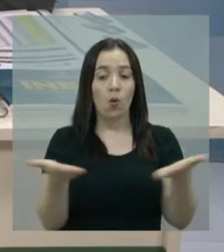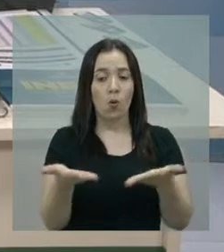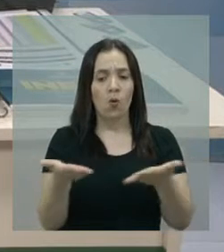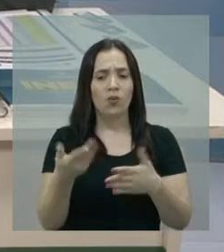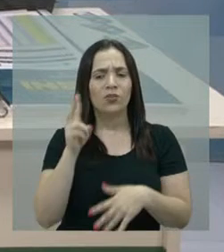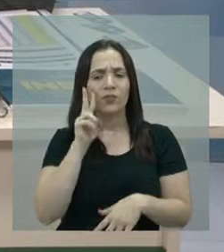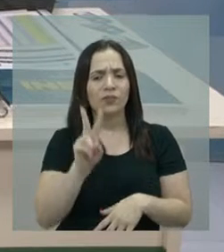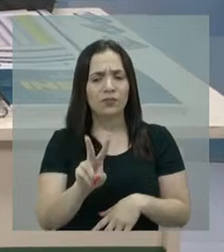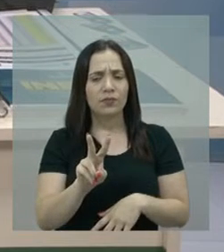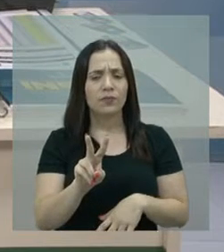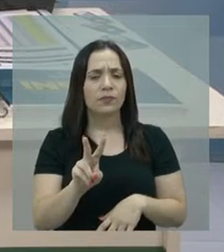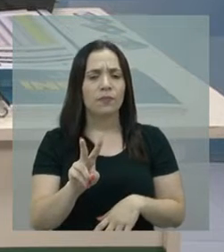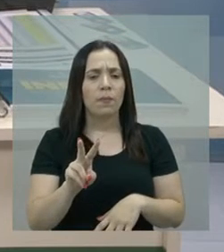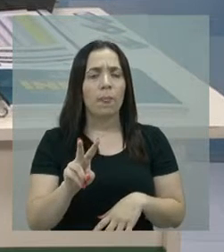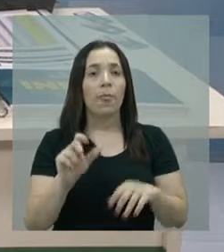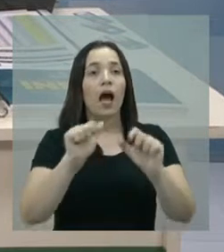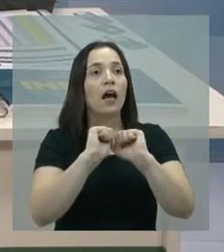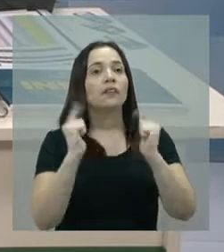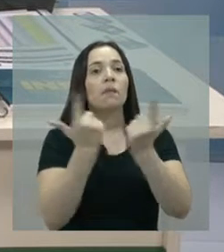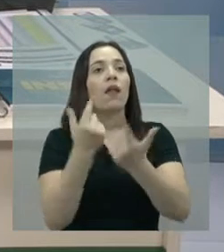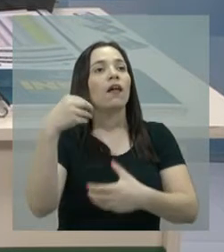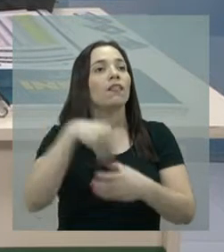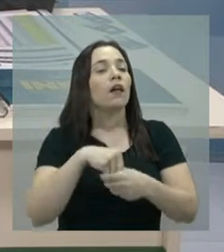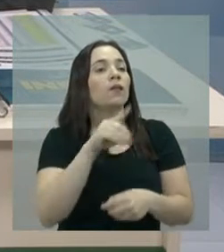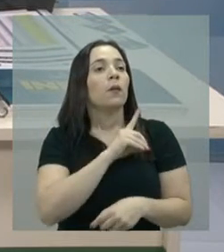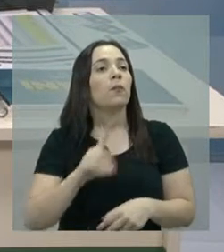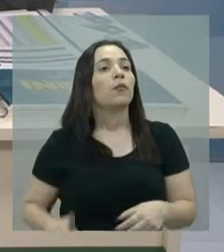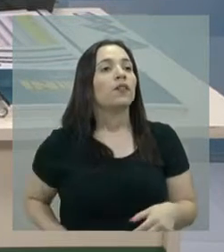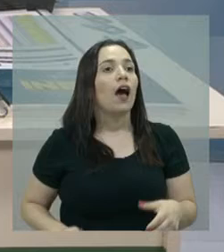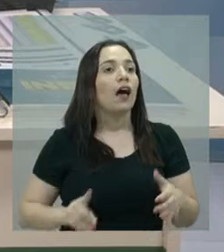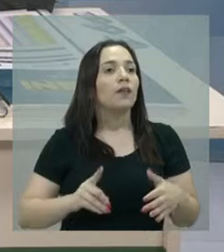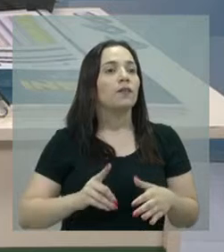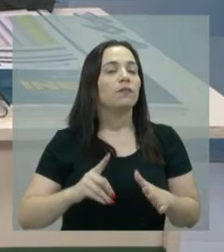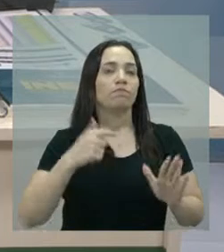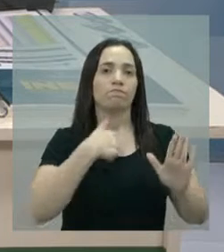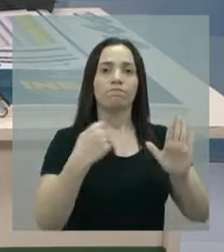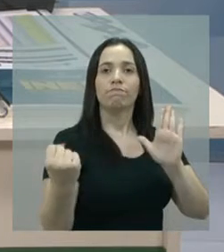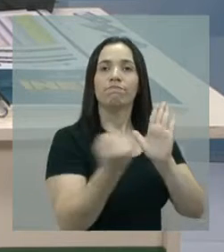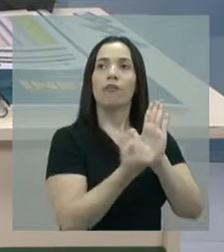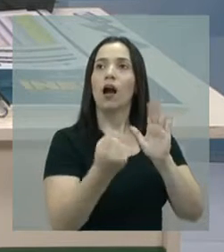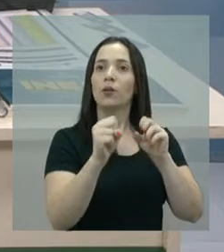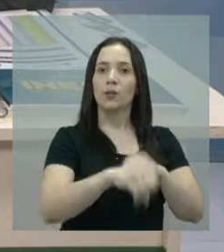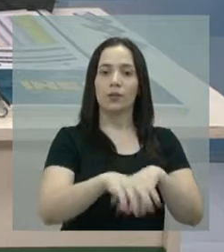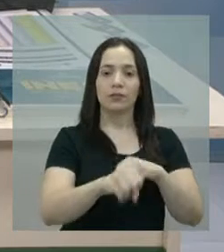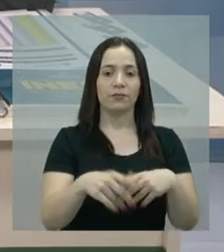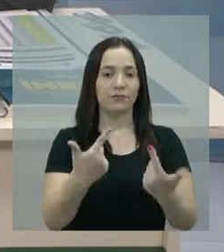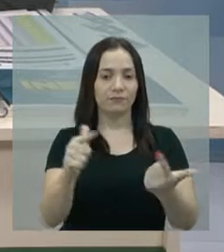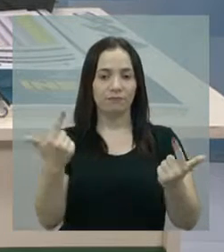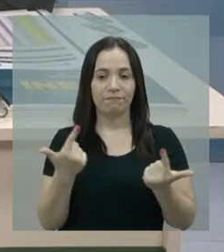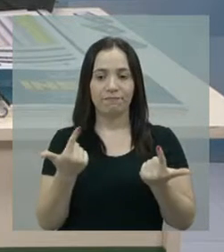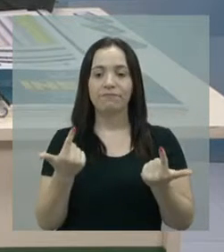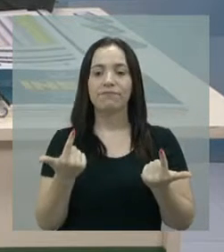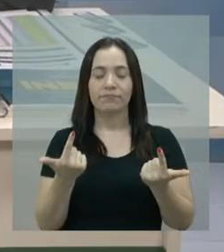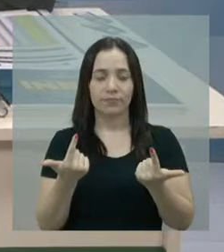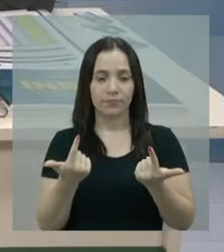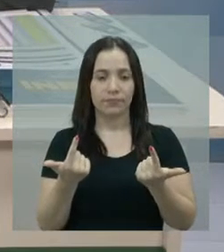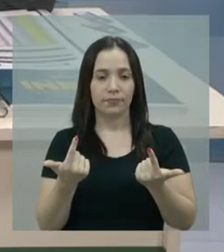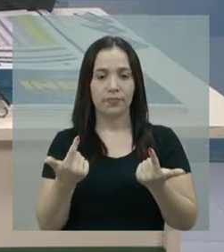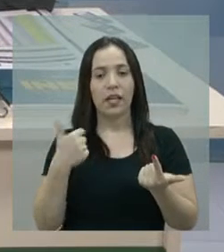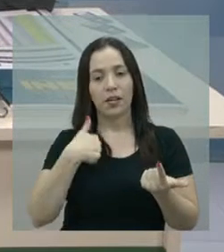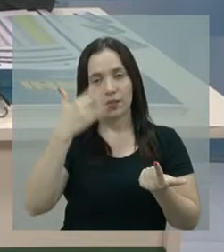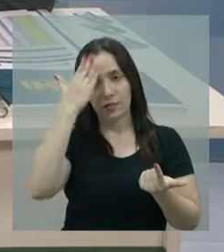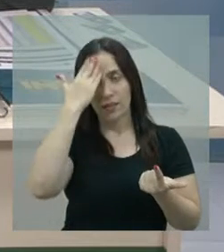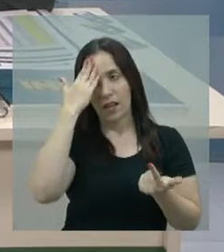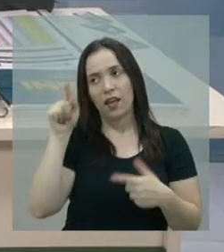ressente no deputado assim com a cara da educação. É verdade. Nós não temos mais. Sei lá. Não, mas eu trouxe aqui, não é